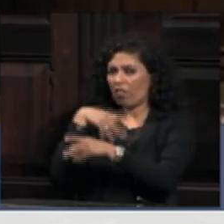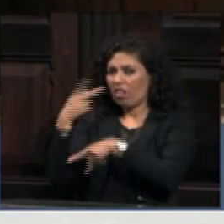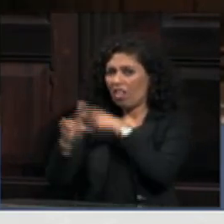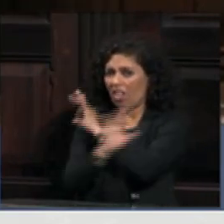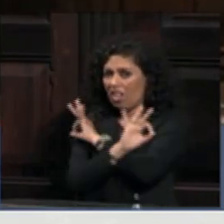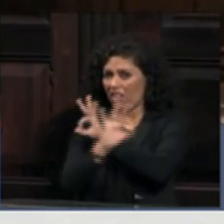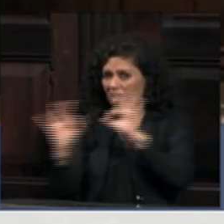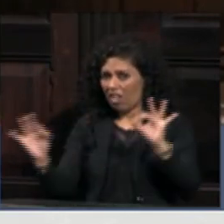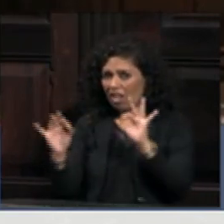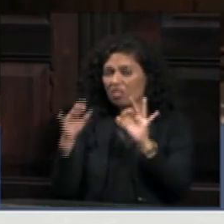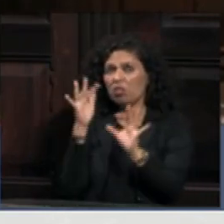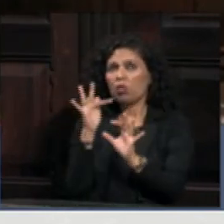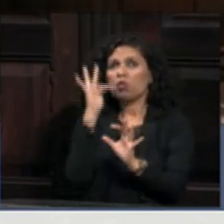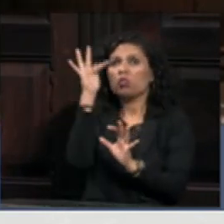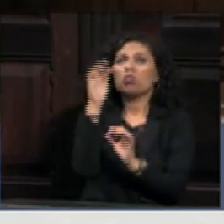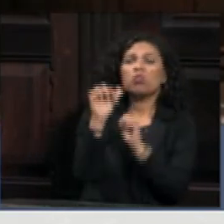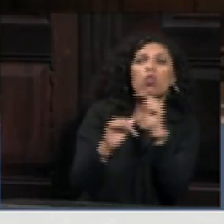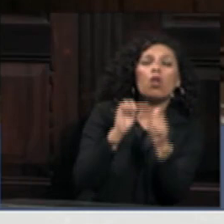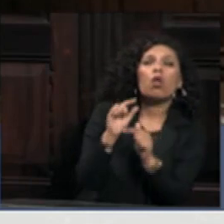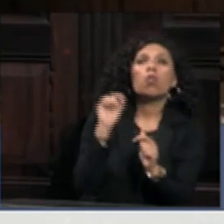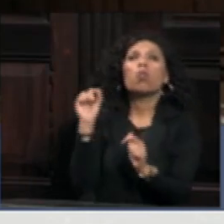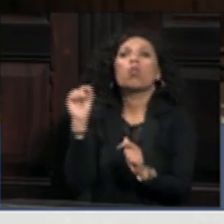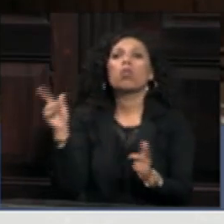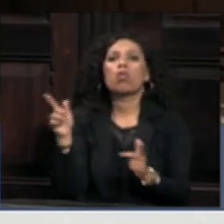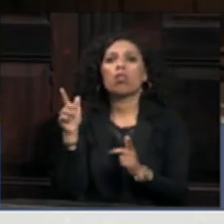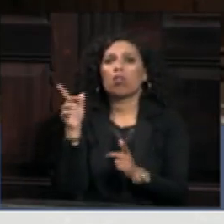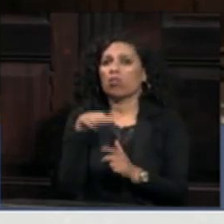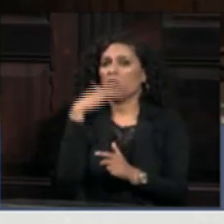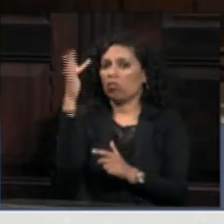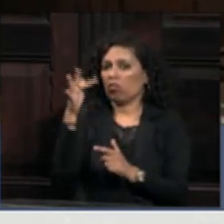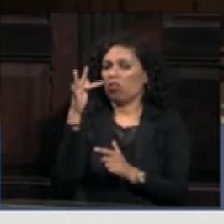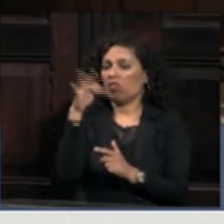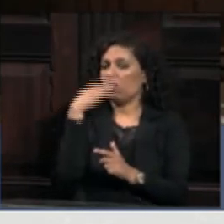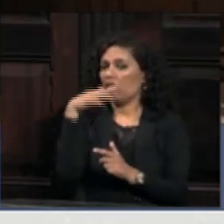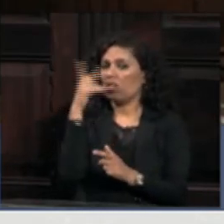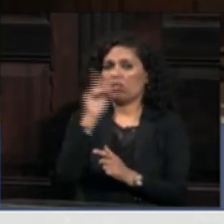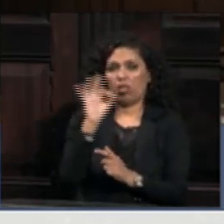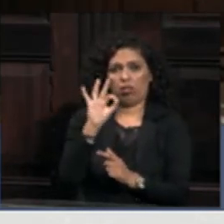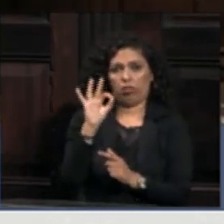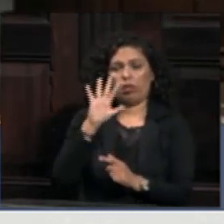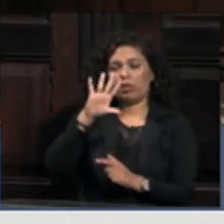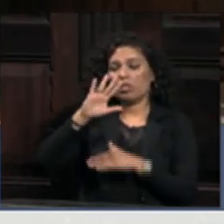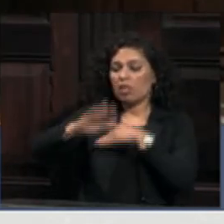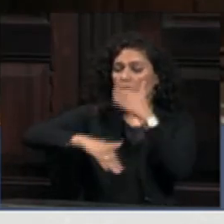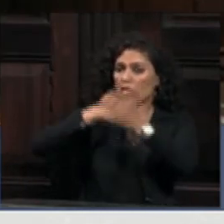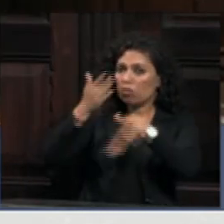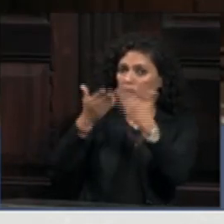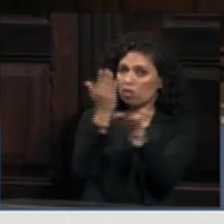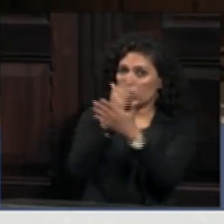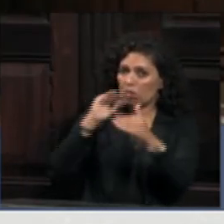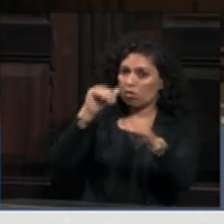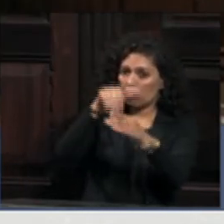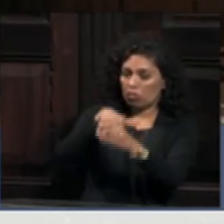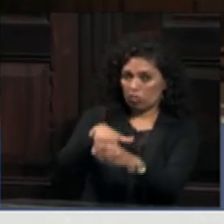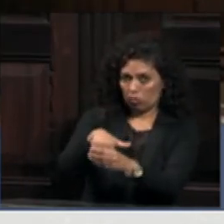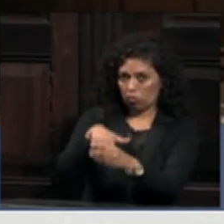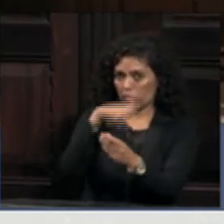Somente depois da eleição, escolhidos os eleitos,